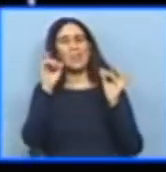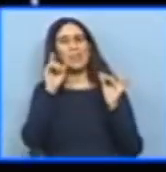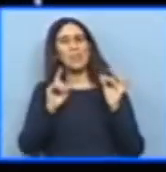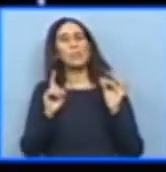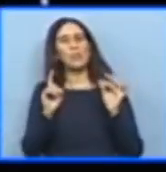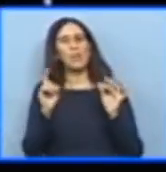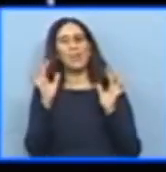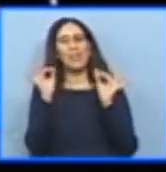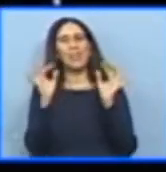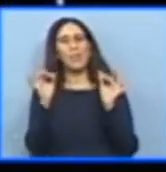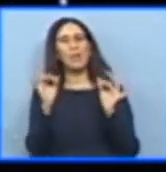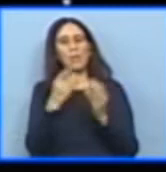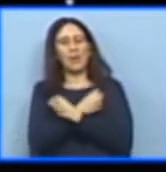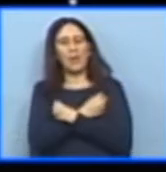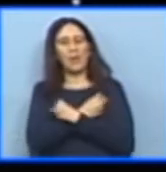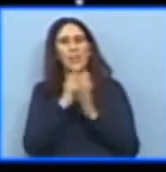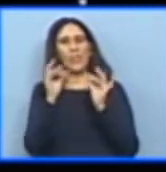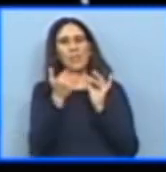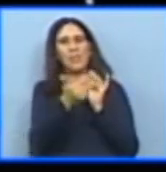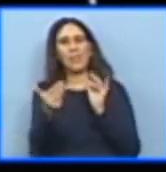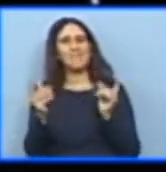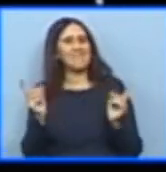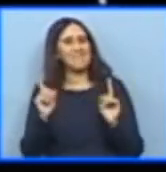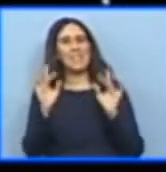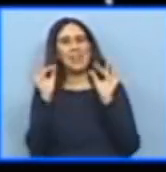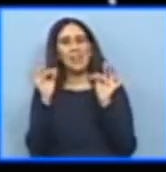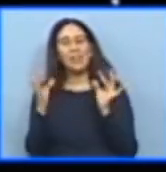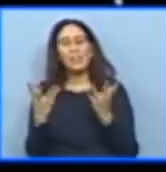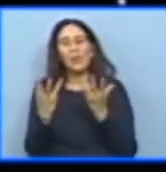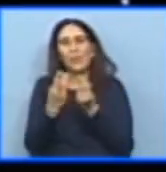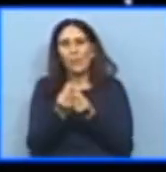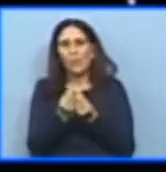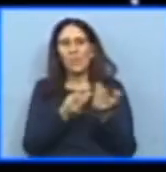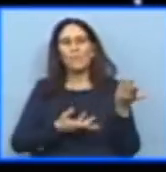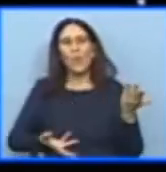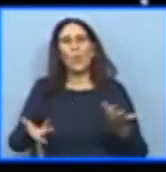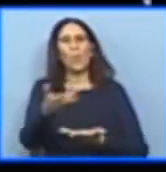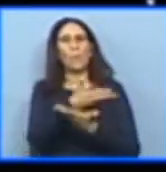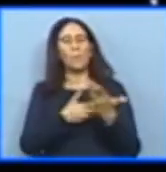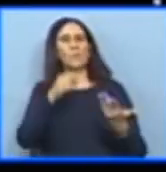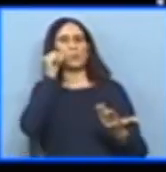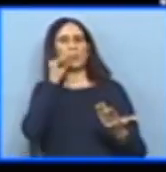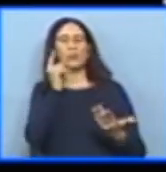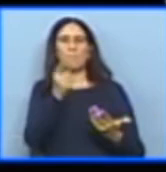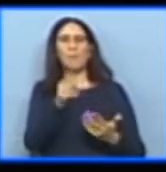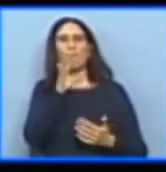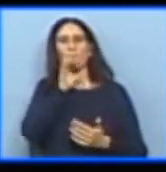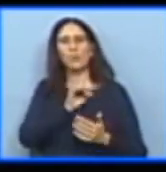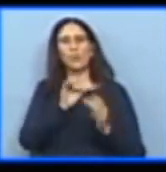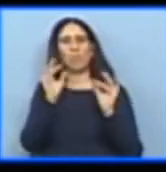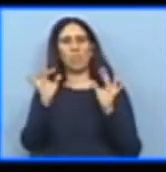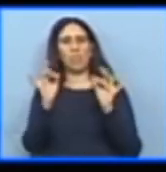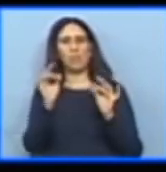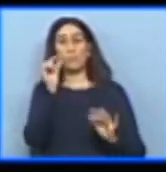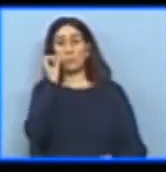brincar não levar brinquedos brincar e está comum e interagir e os pais têm de brincar com os filhos os